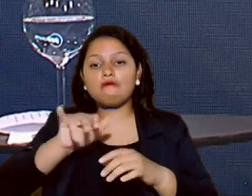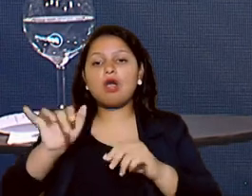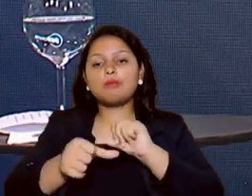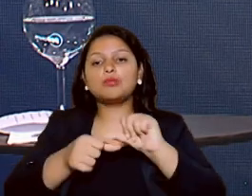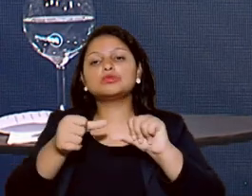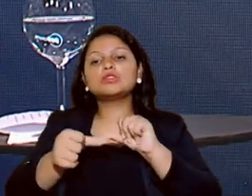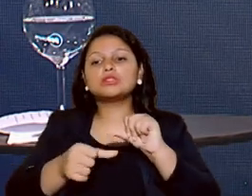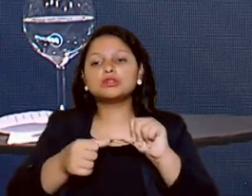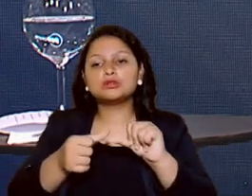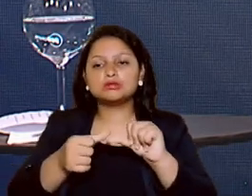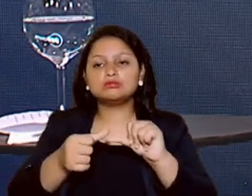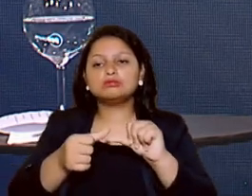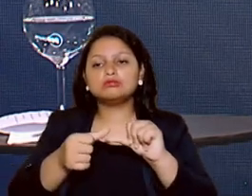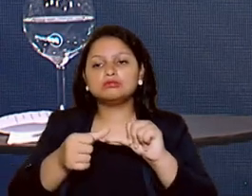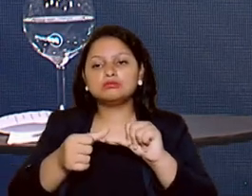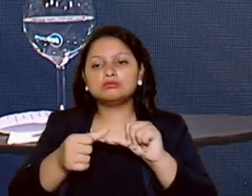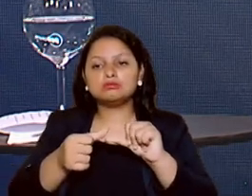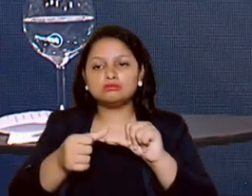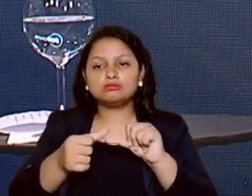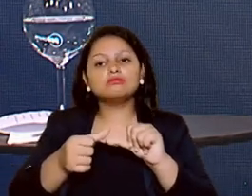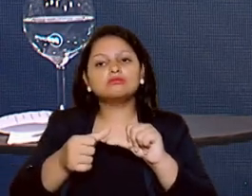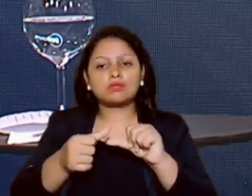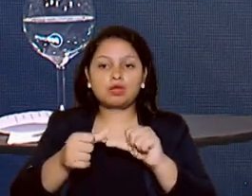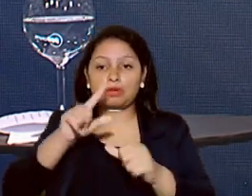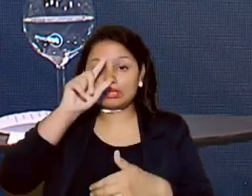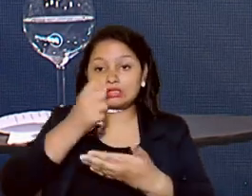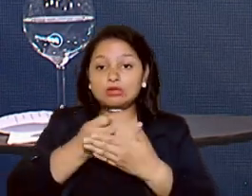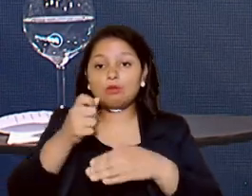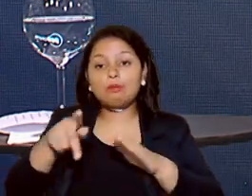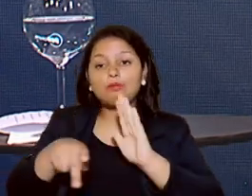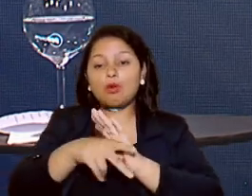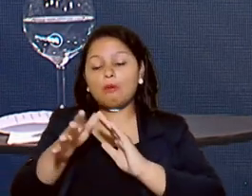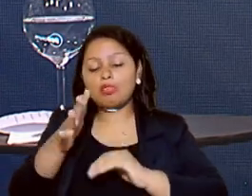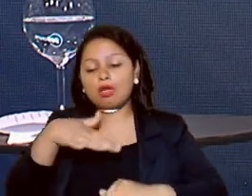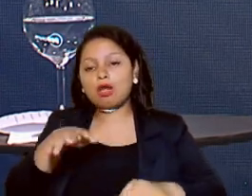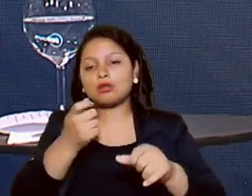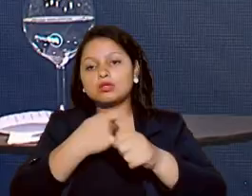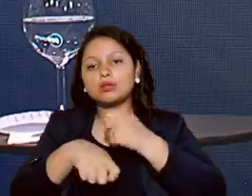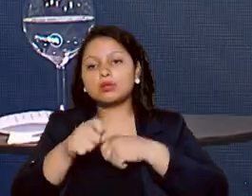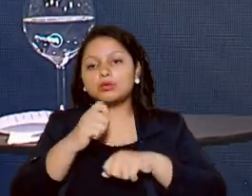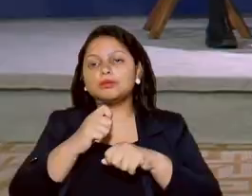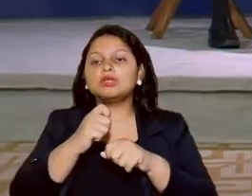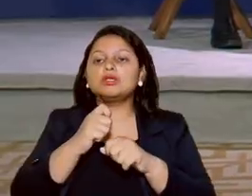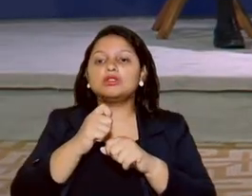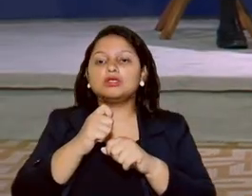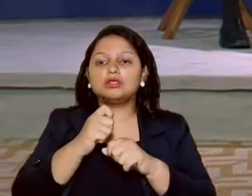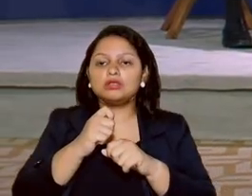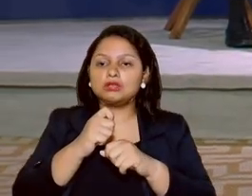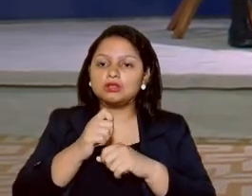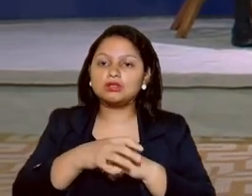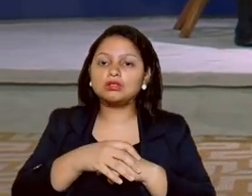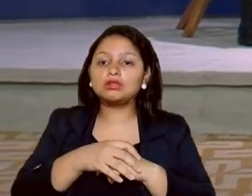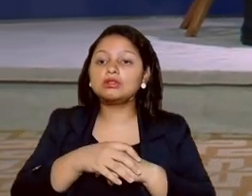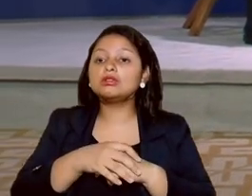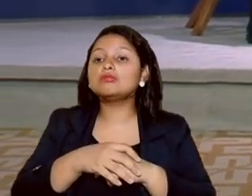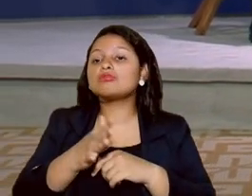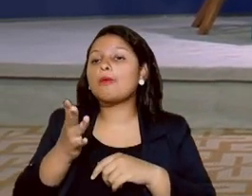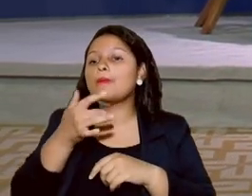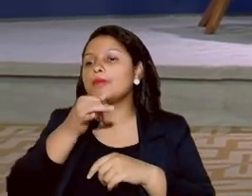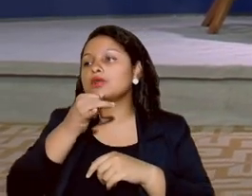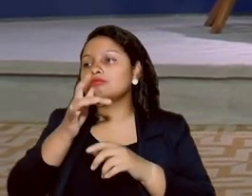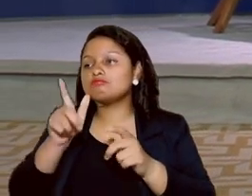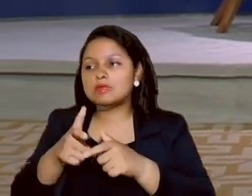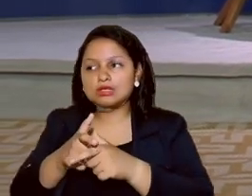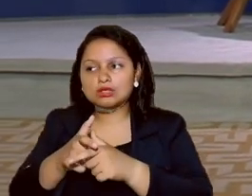transversal de decisão Econômica então o príncipe deixará de ser de um oligopólio pro pequenininho mais